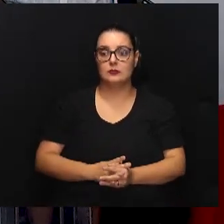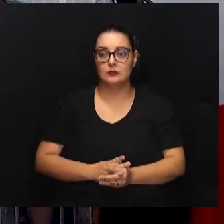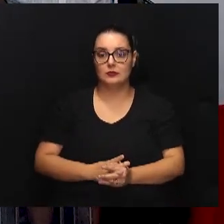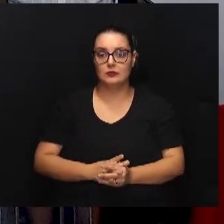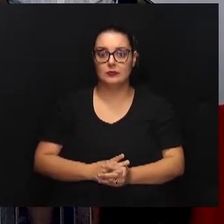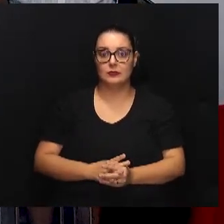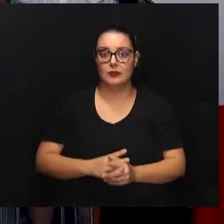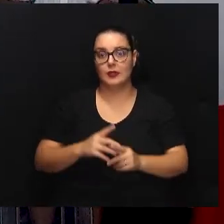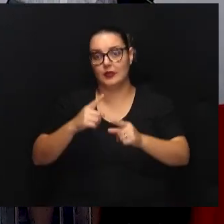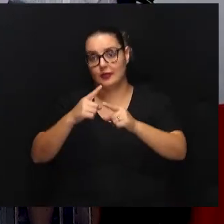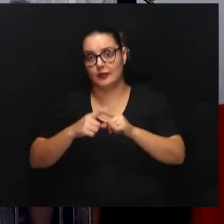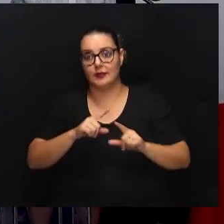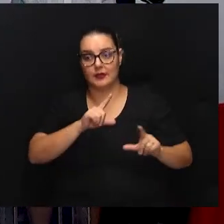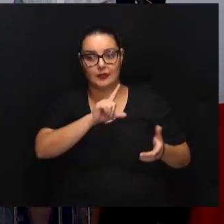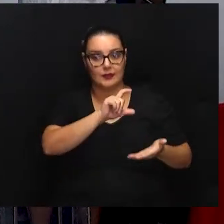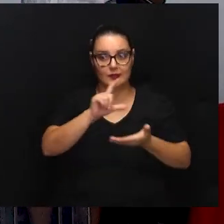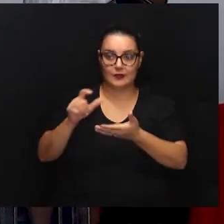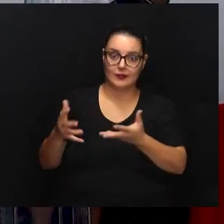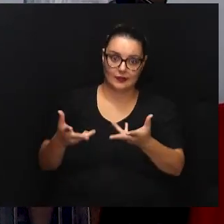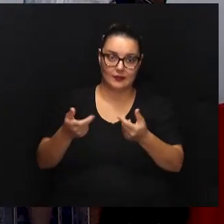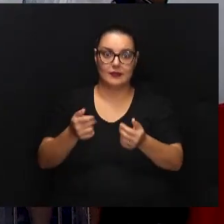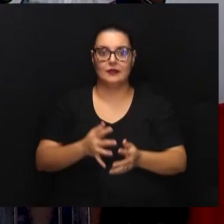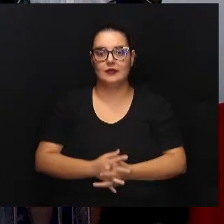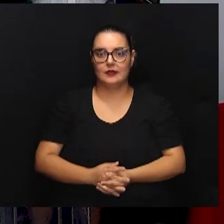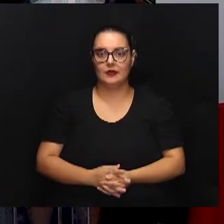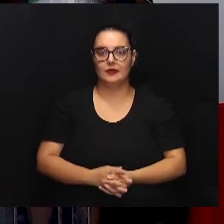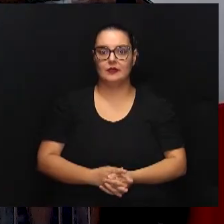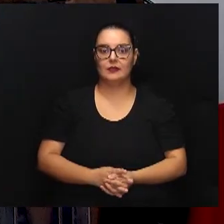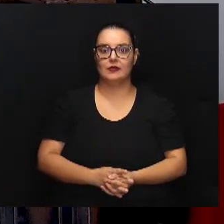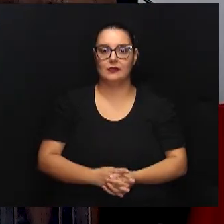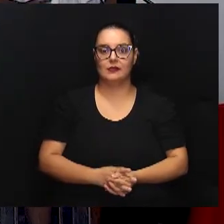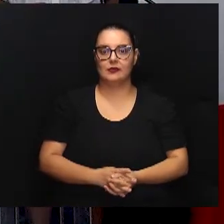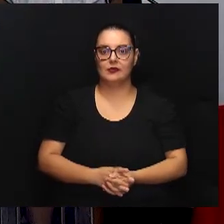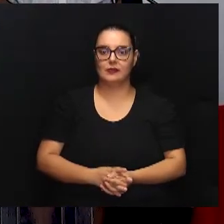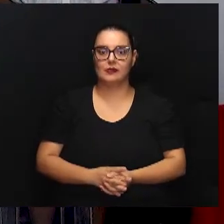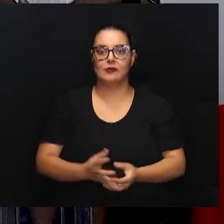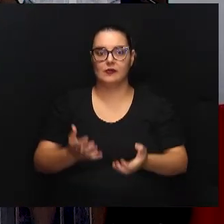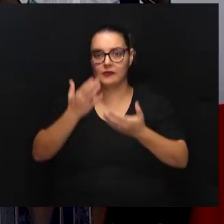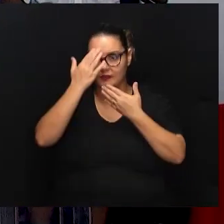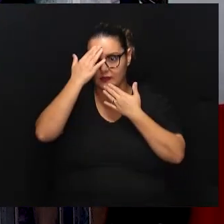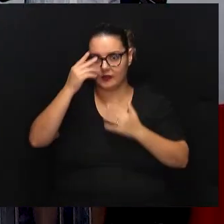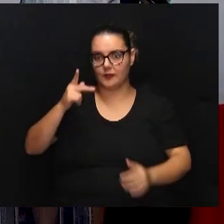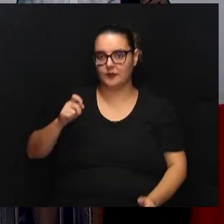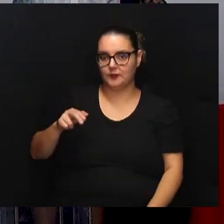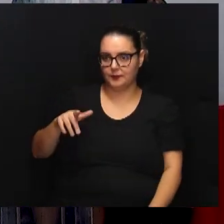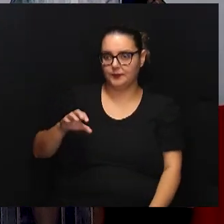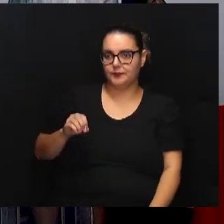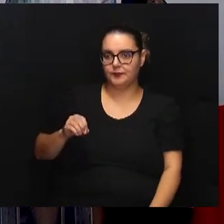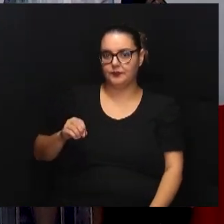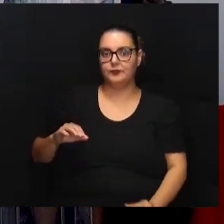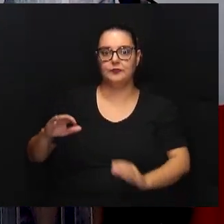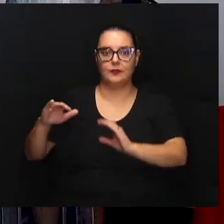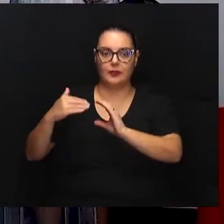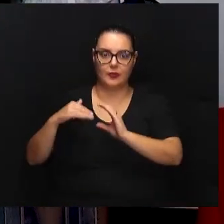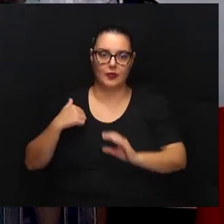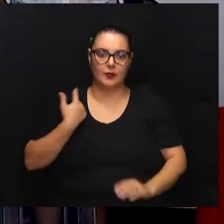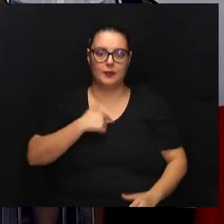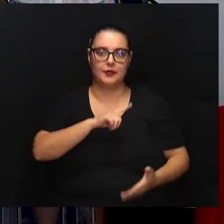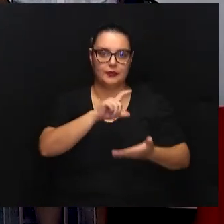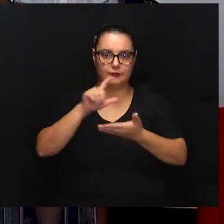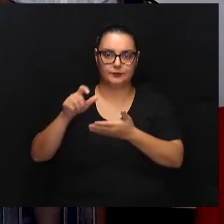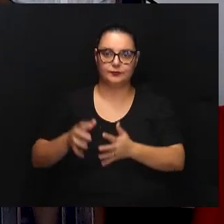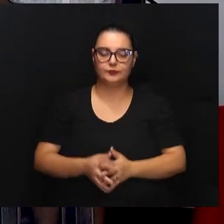mas eu estou disputando aqui com as fotos que foram ótimas, né? As fotos são ótimas, mas eu queria, inclusive, agradecer ao Paulo